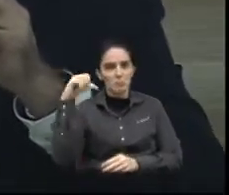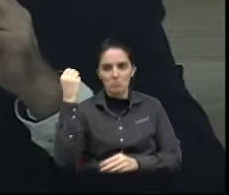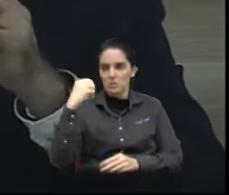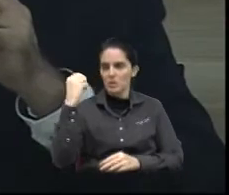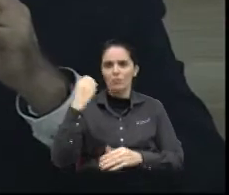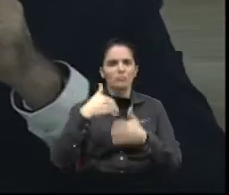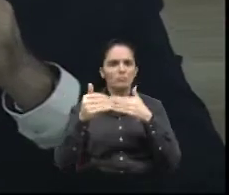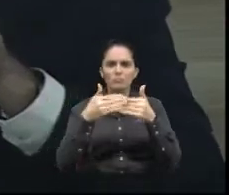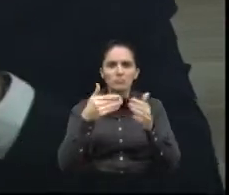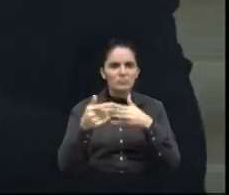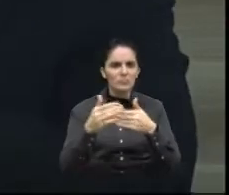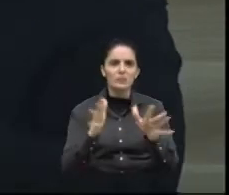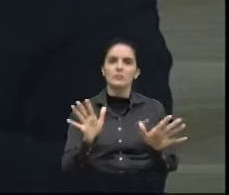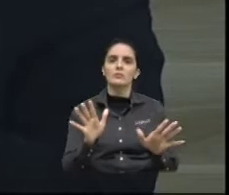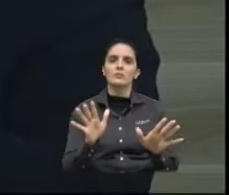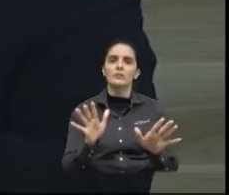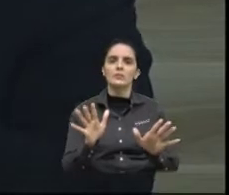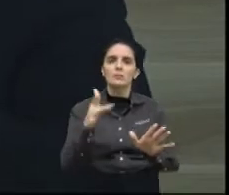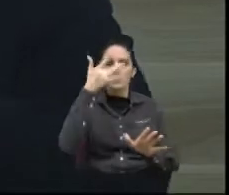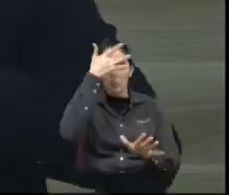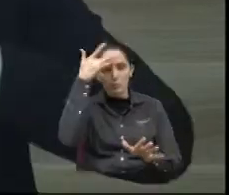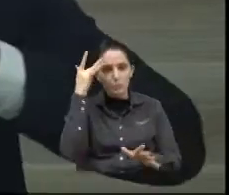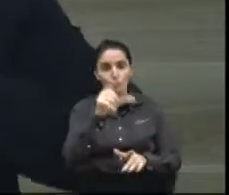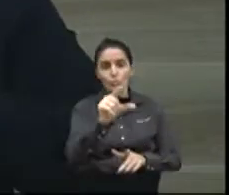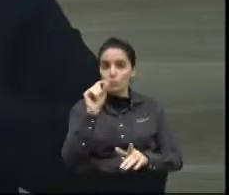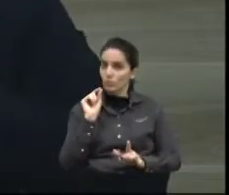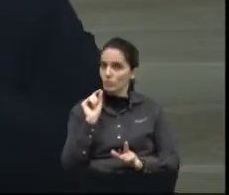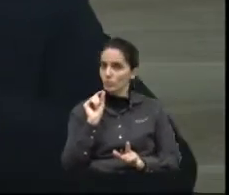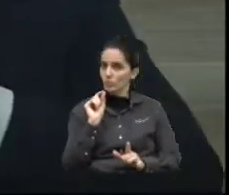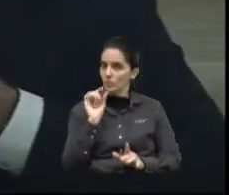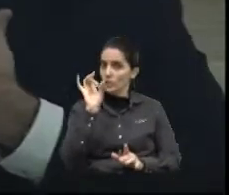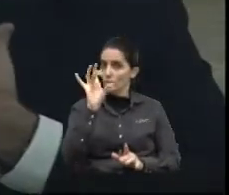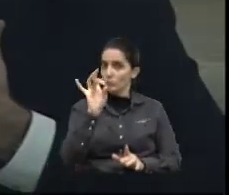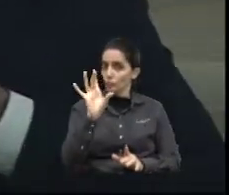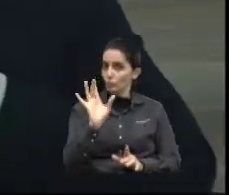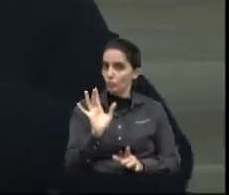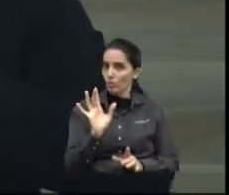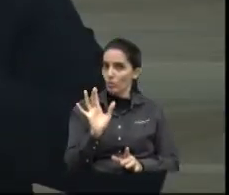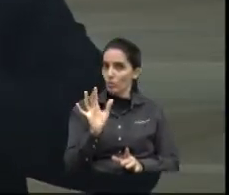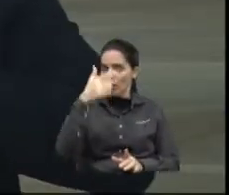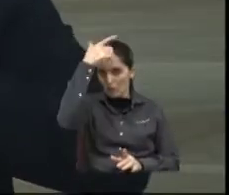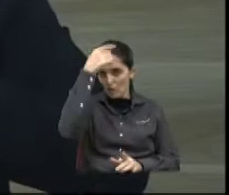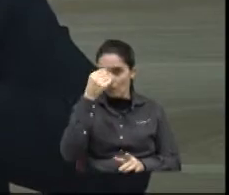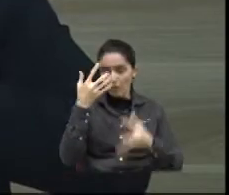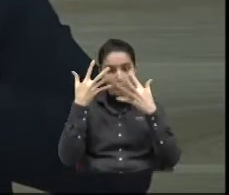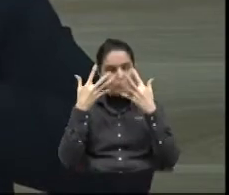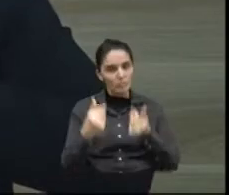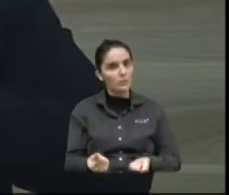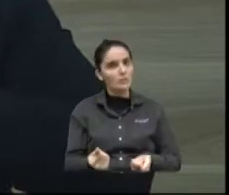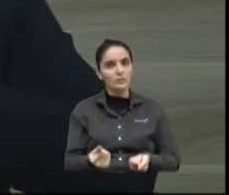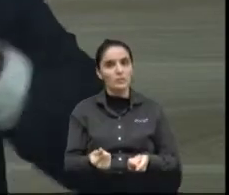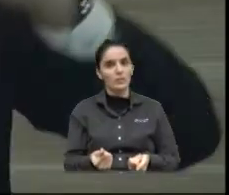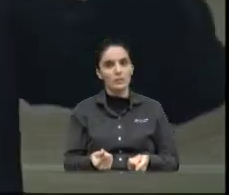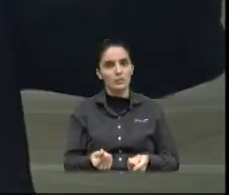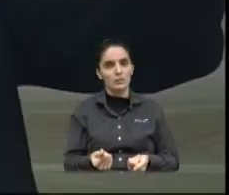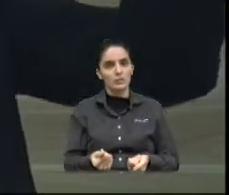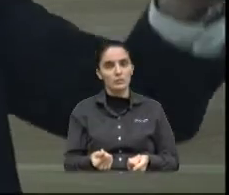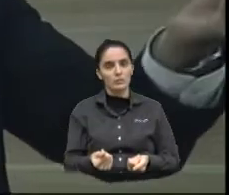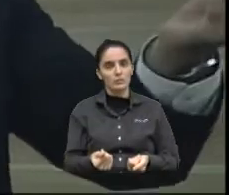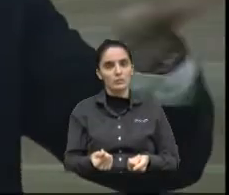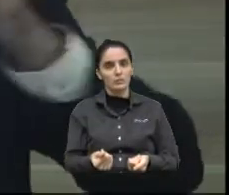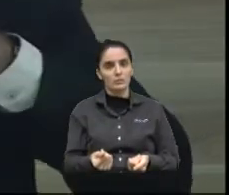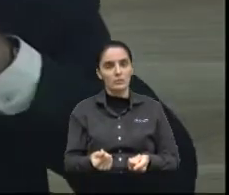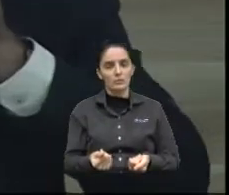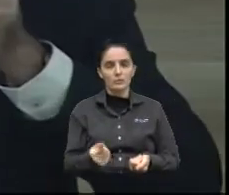e o direito das pessoas a única coisa que eu não admito é simplesmente tornar uma opção